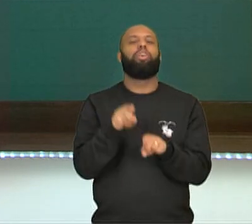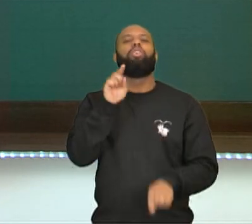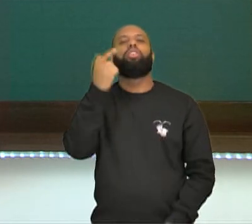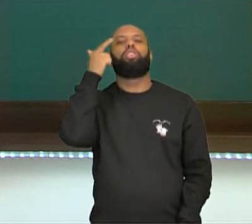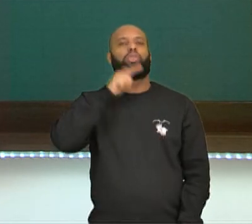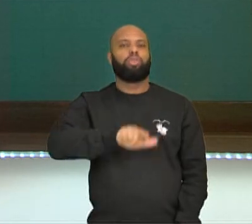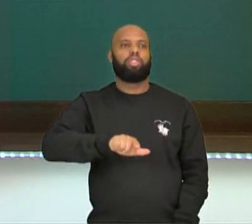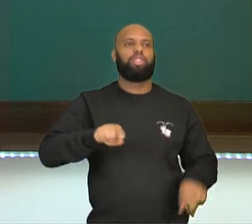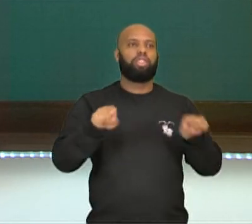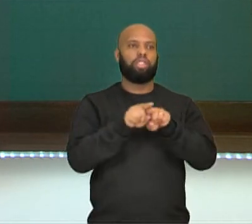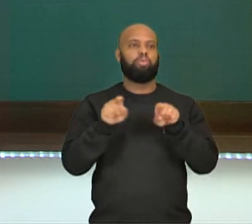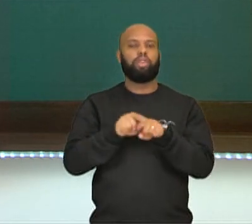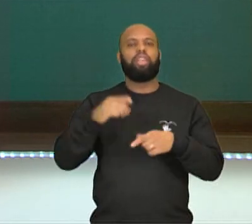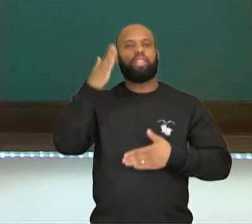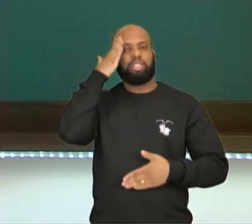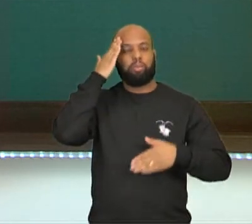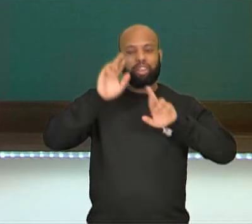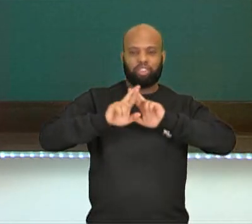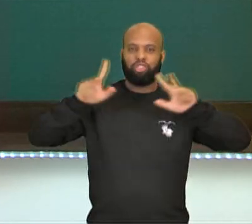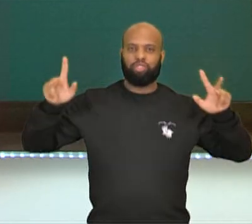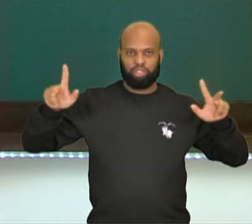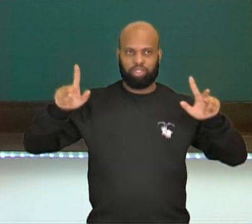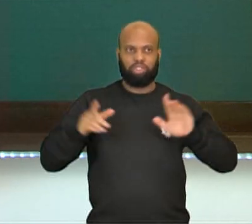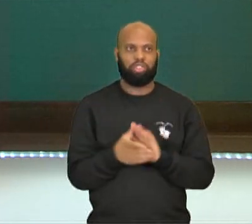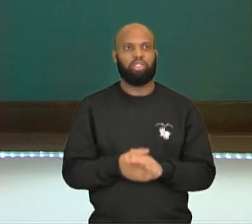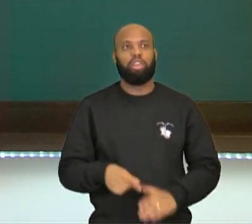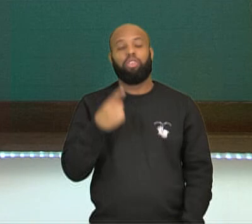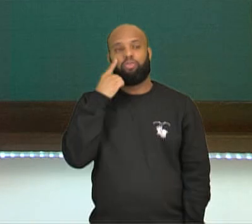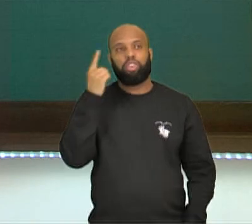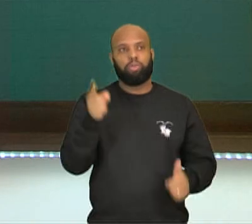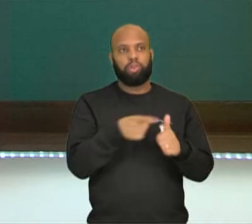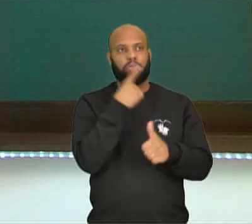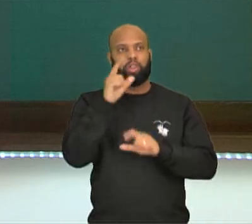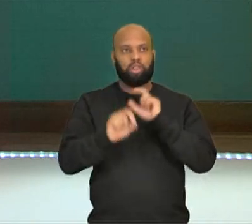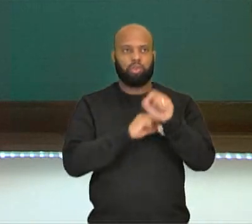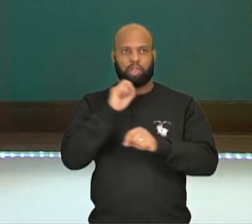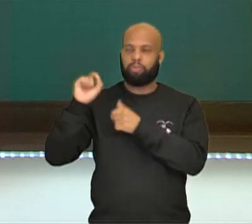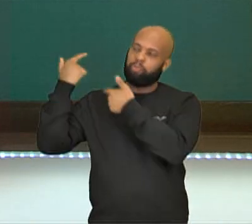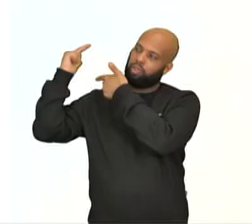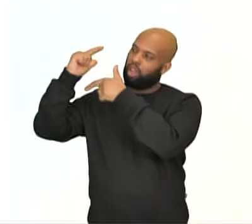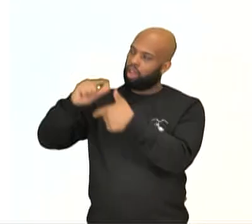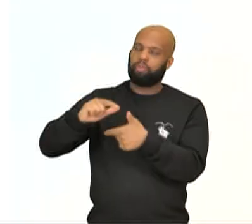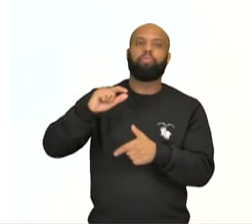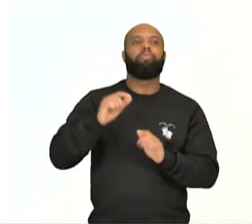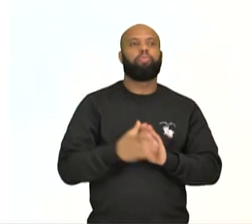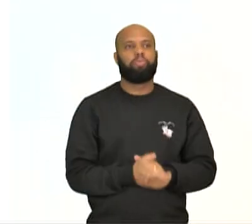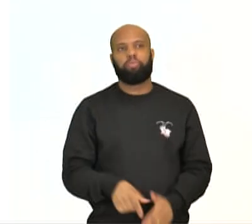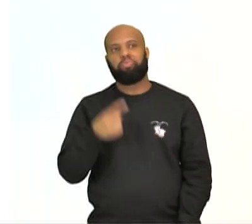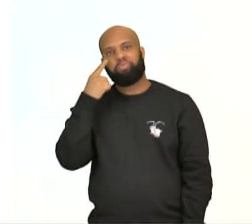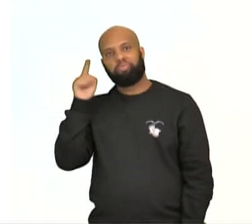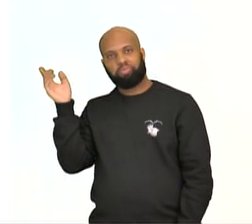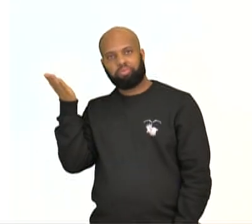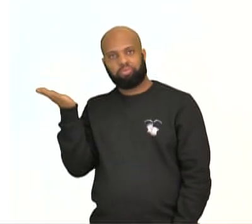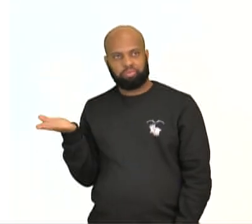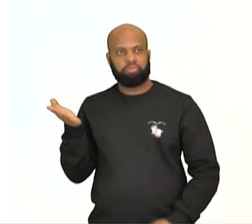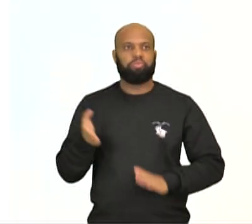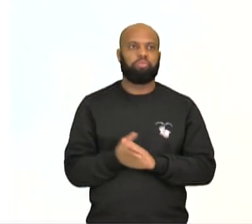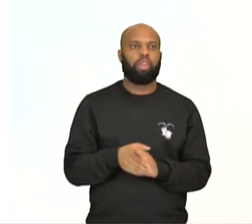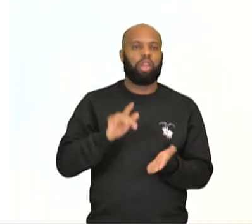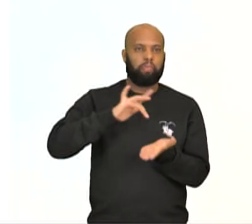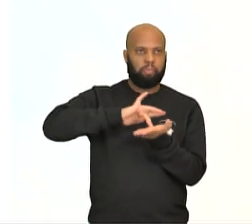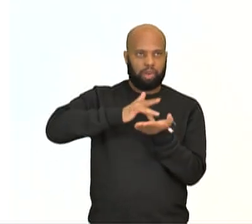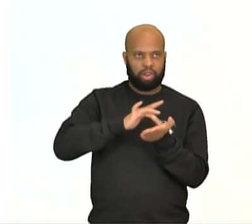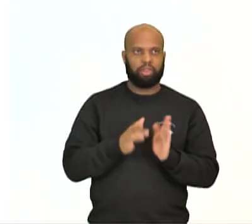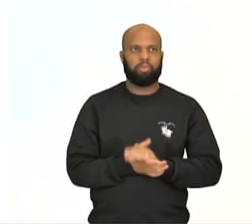conseguirem diferenciar um estilo do outro. Então, o primeiro é estilo clássico. Aqui está o primeiro estilo clássico, o